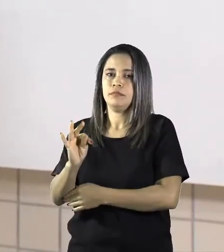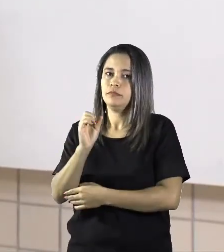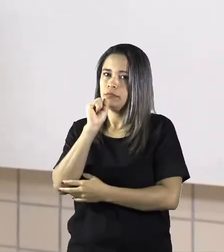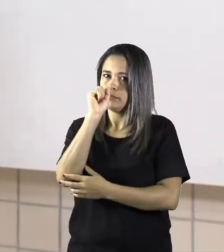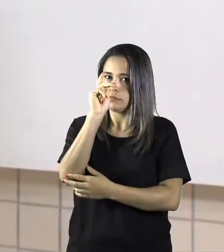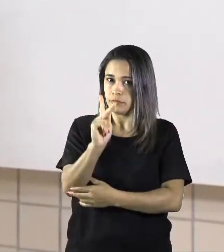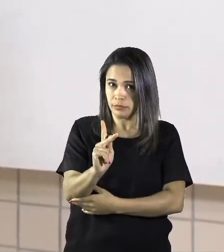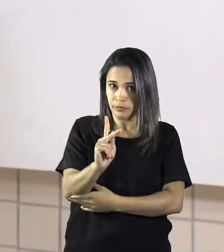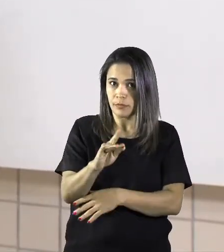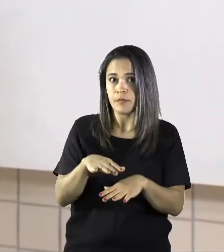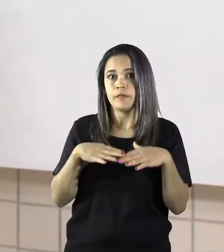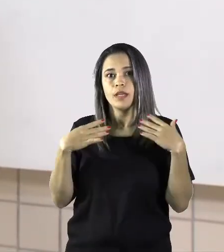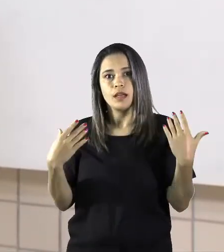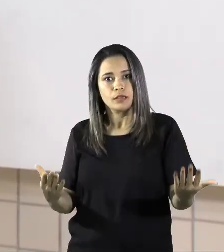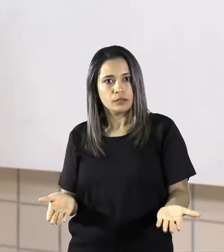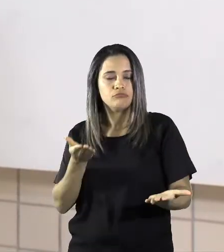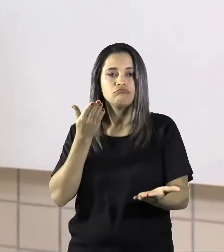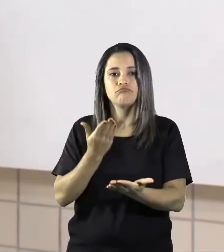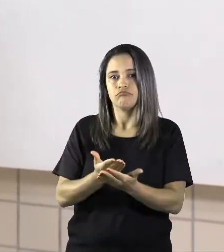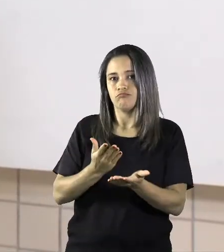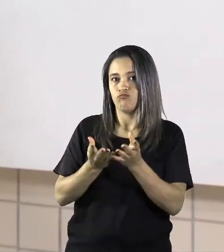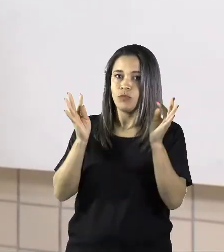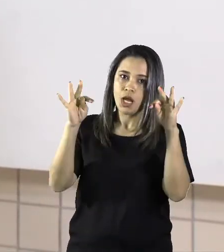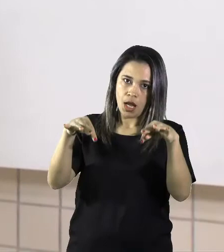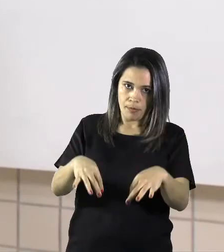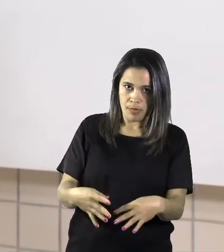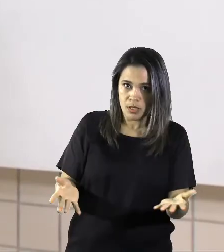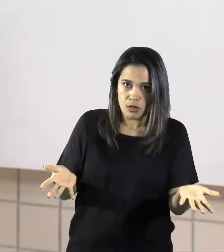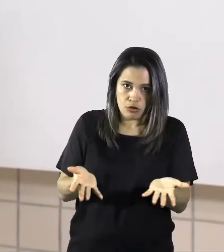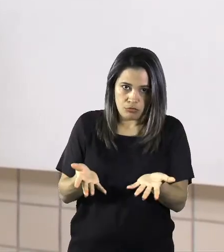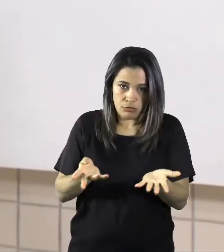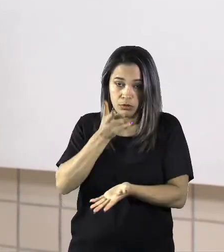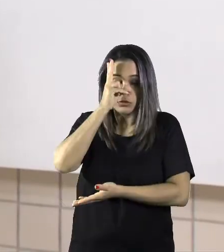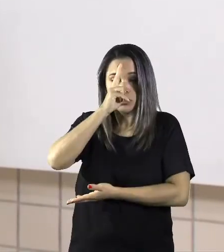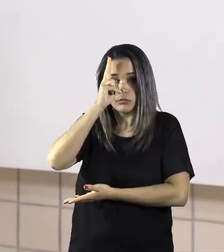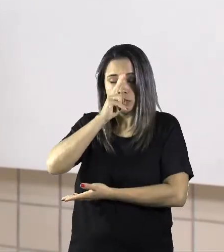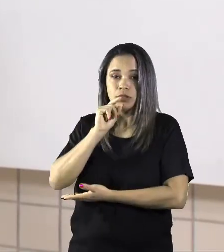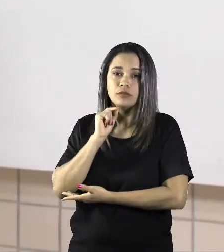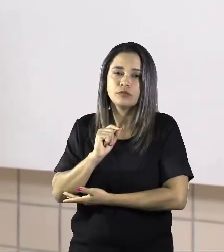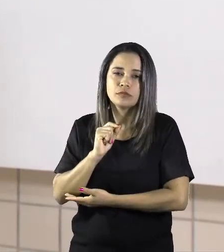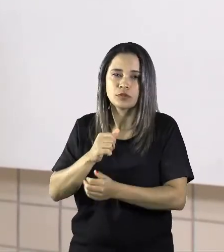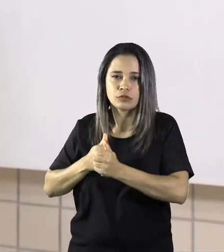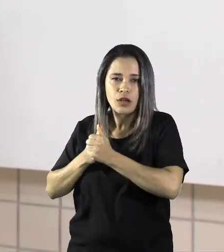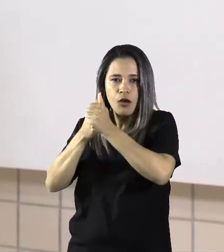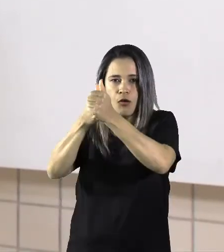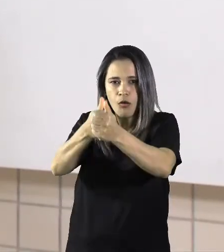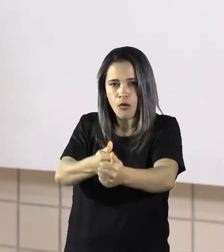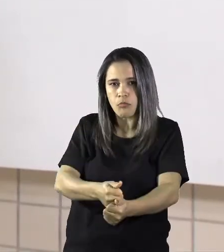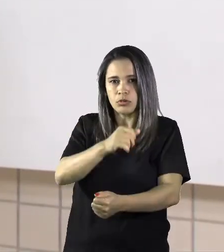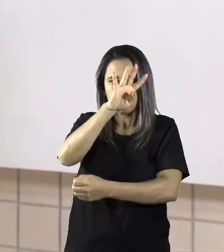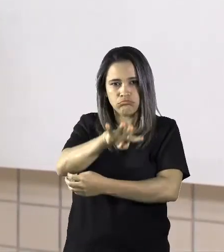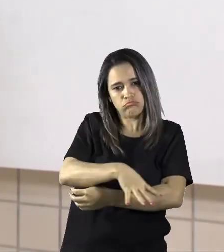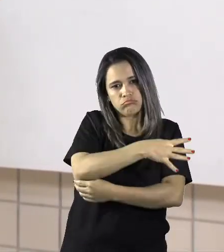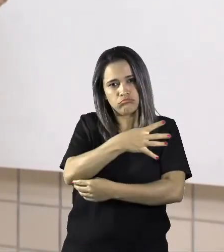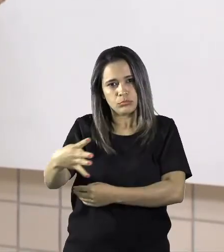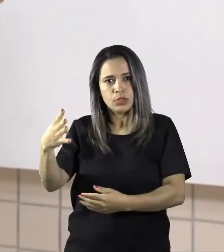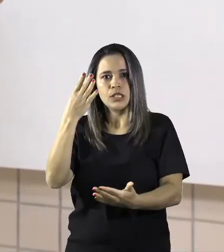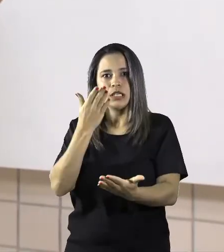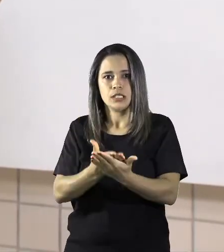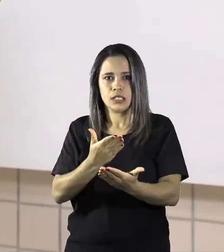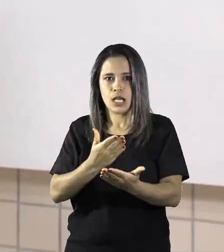Então, nossa aula está se encerrando aqui, lembrando que, acompanhando o cronograma das aulas, lá